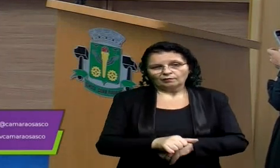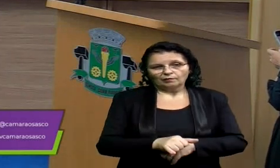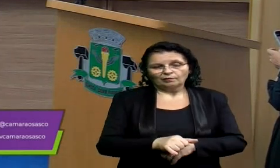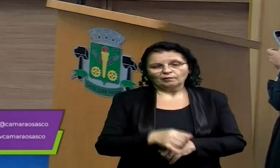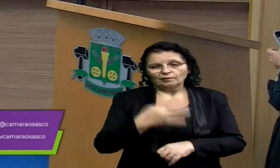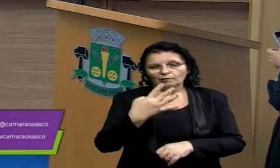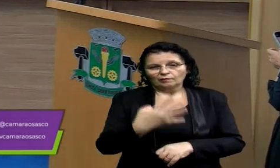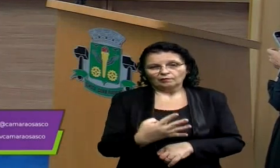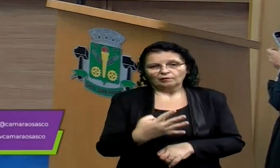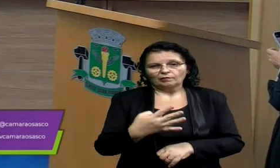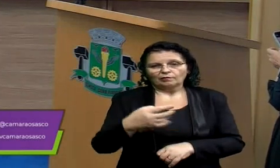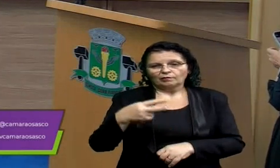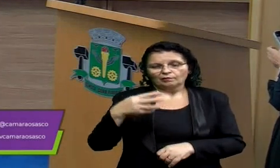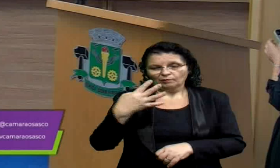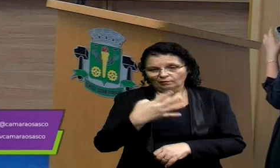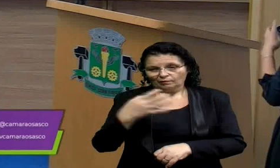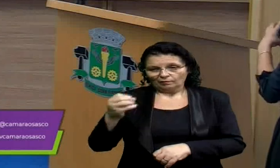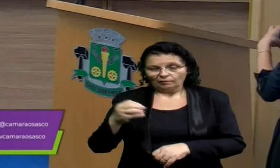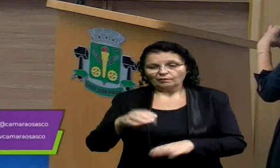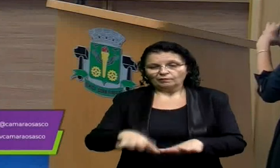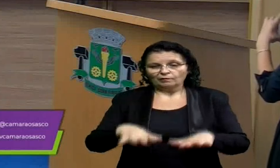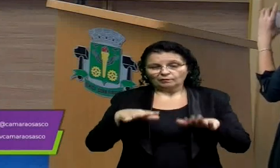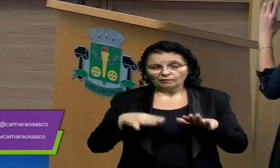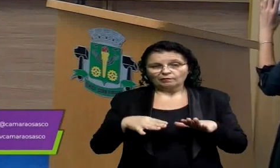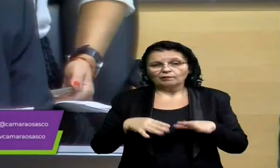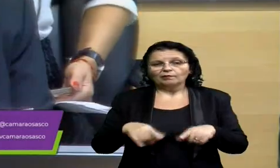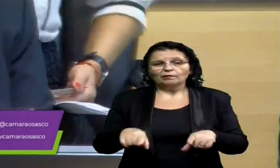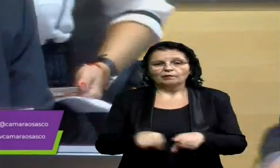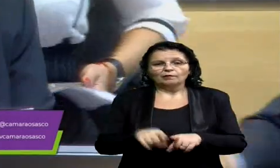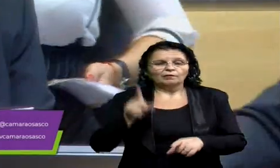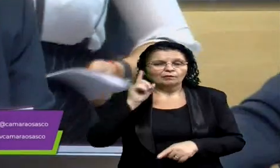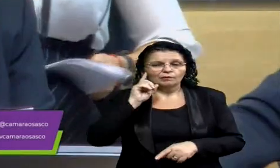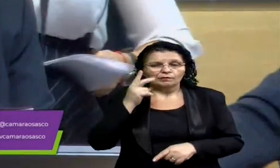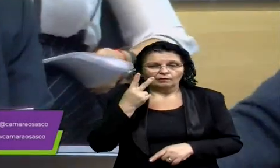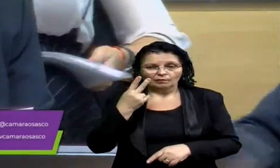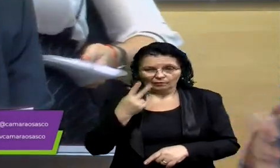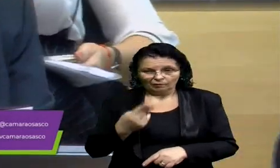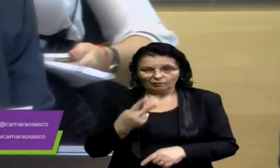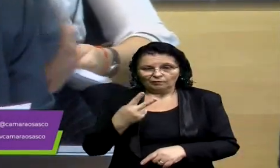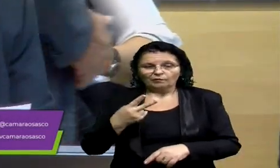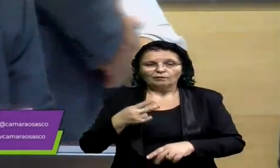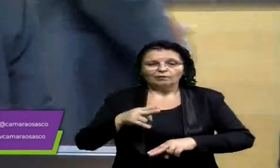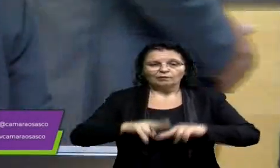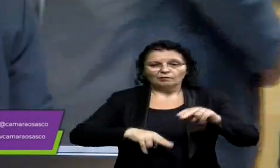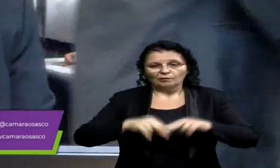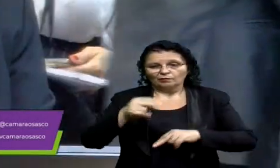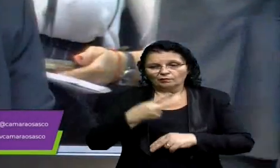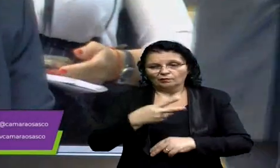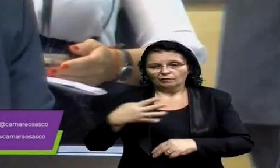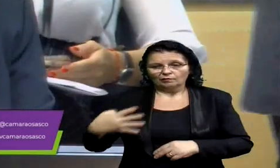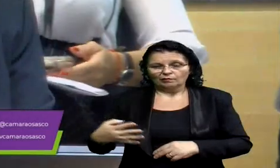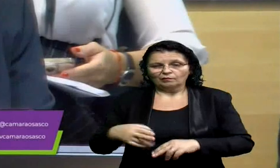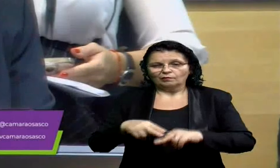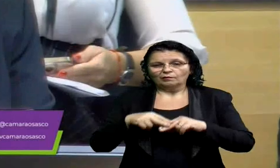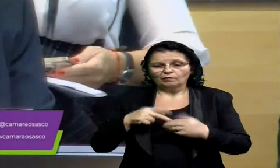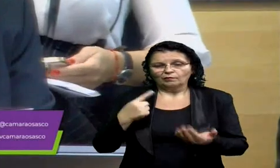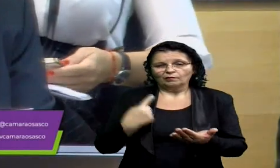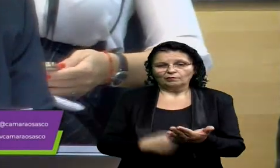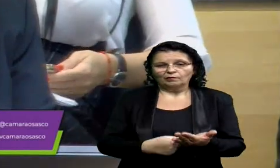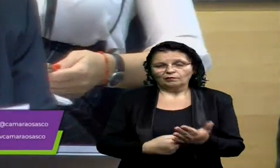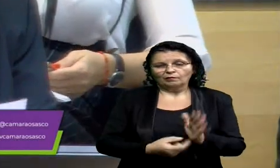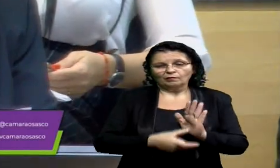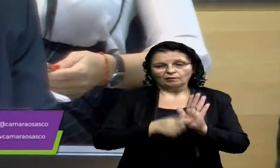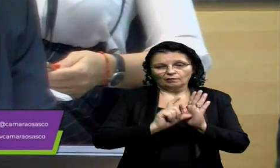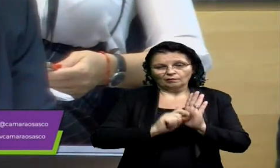na qua sessão ordinária e sessão ordinária do dia 2 de julho de 2024 por motivo de compromissos